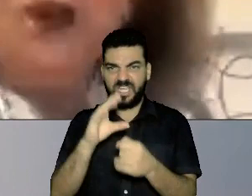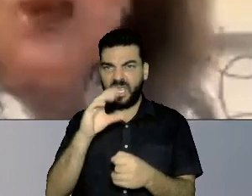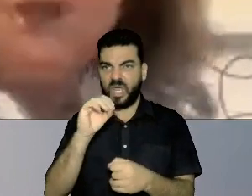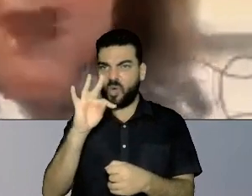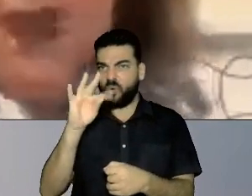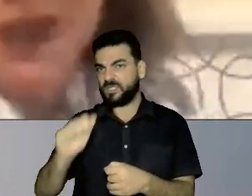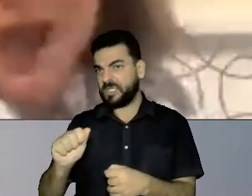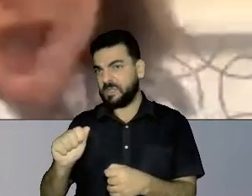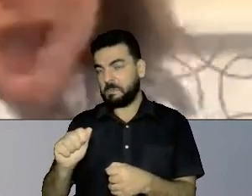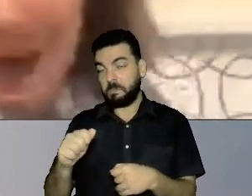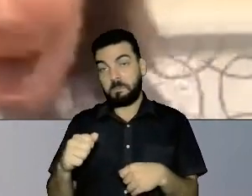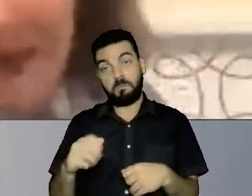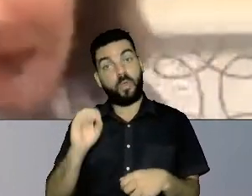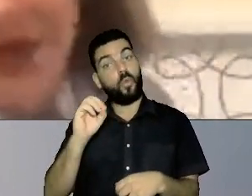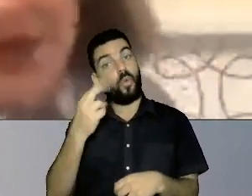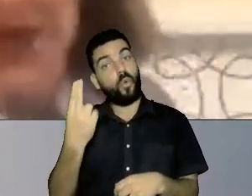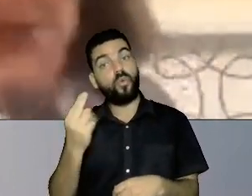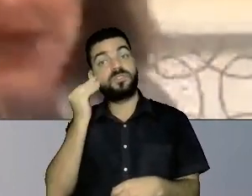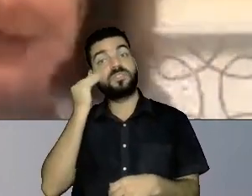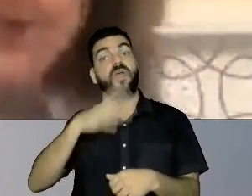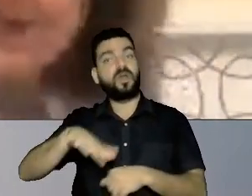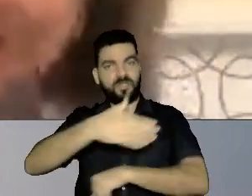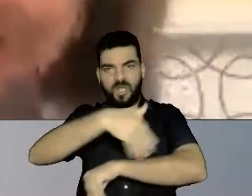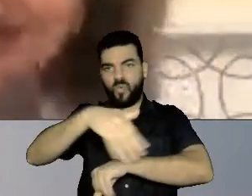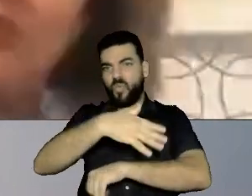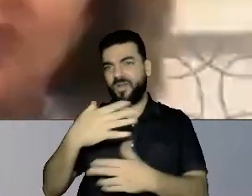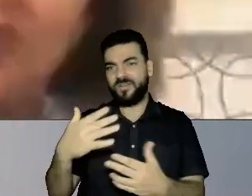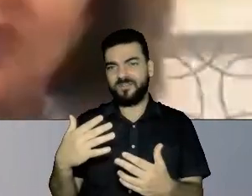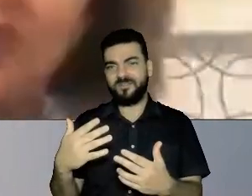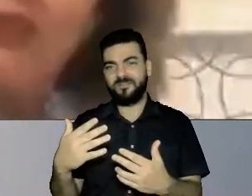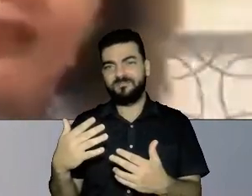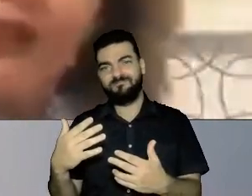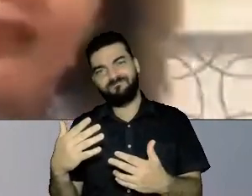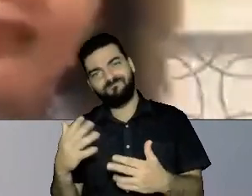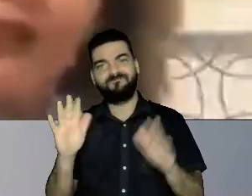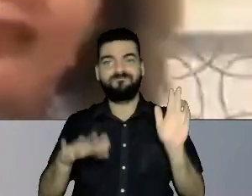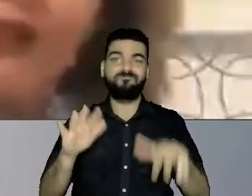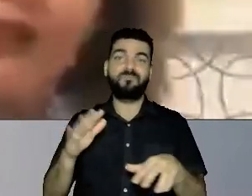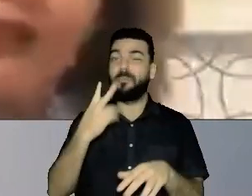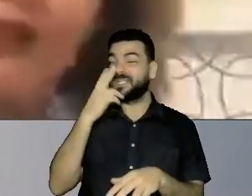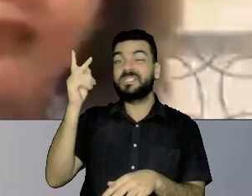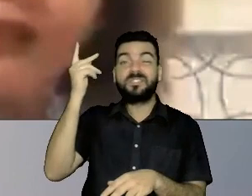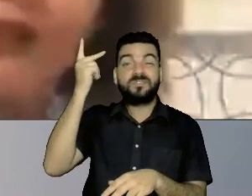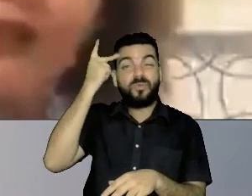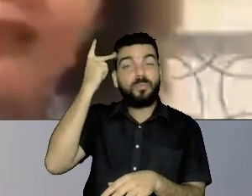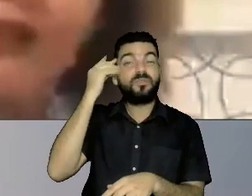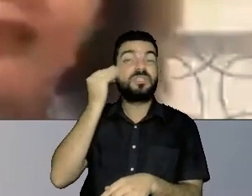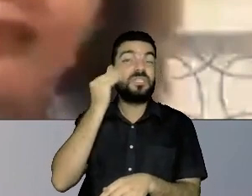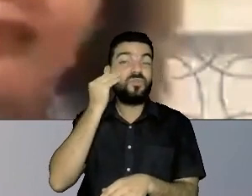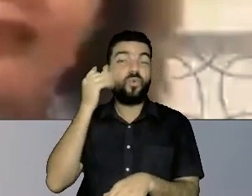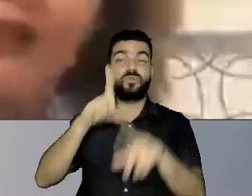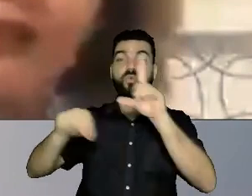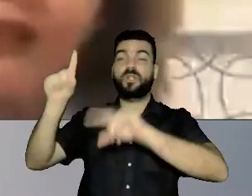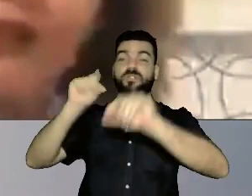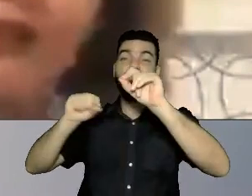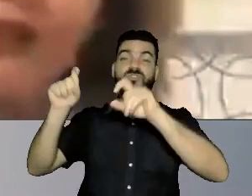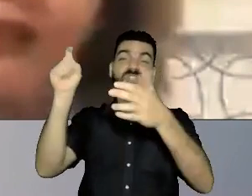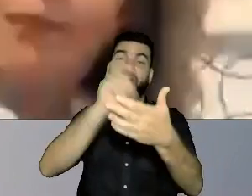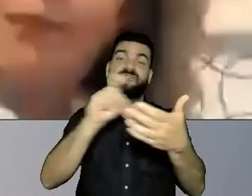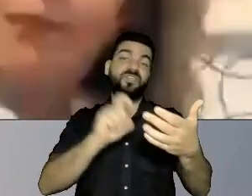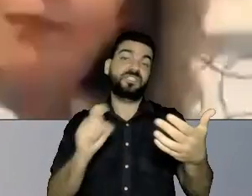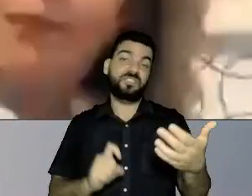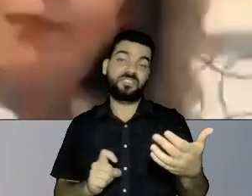ocuparem o espaço da rua, o grafite. Às vezes, São Paulo já teve seleção para grafites, ali os arcos,